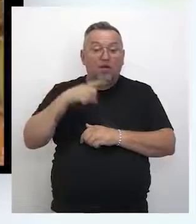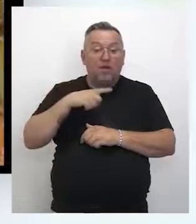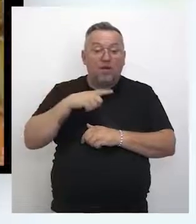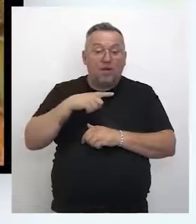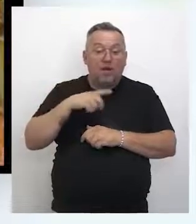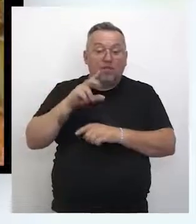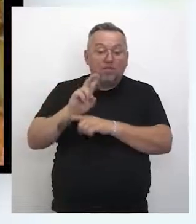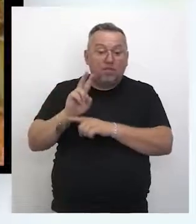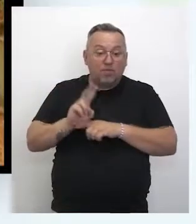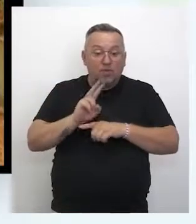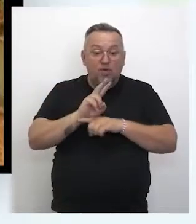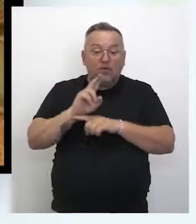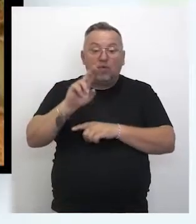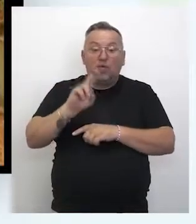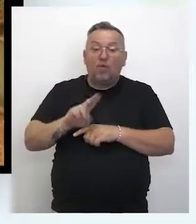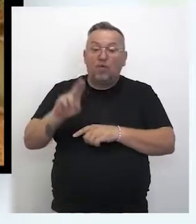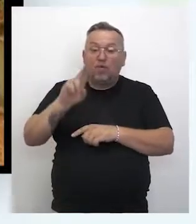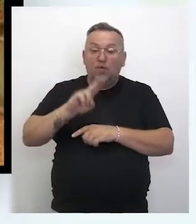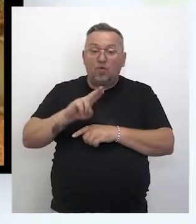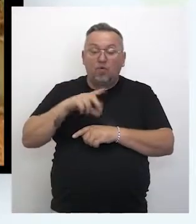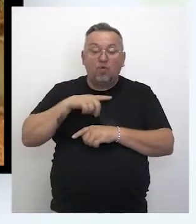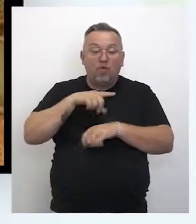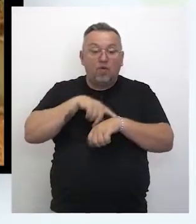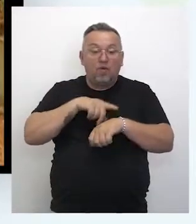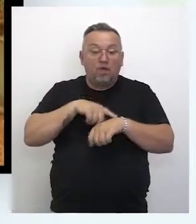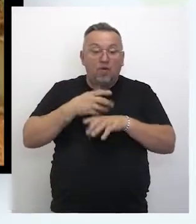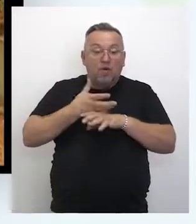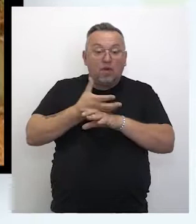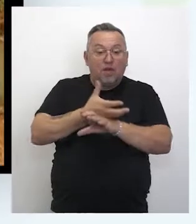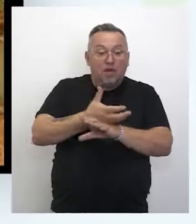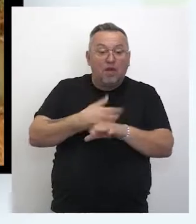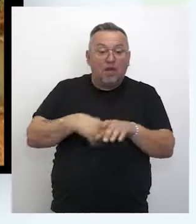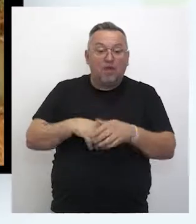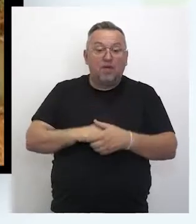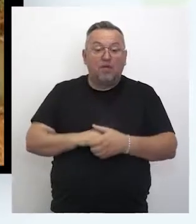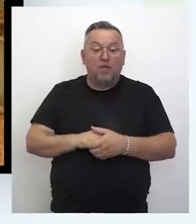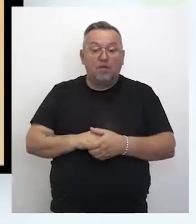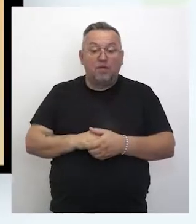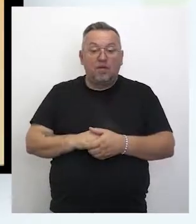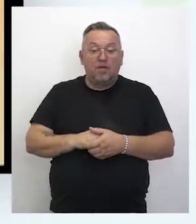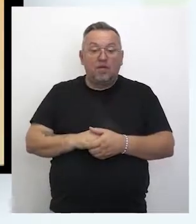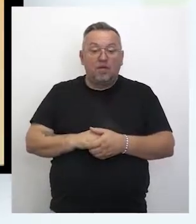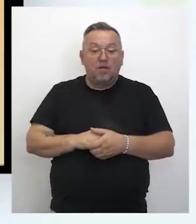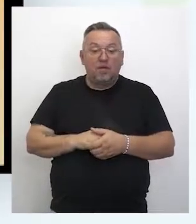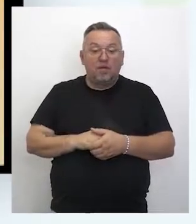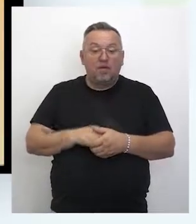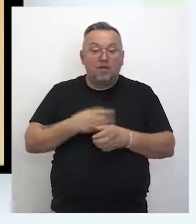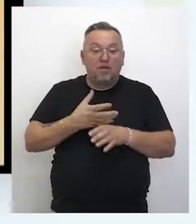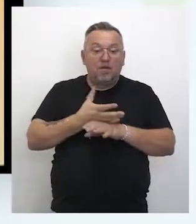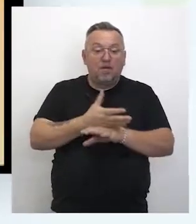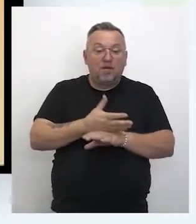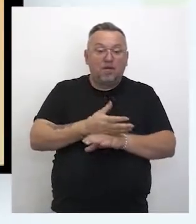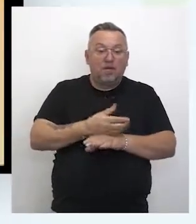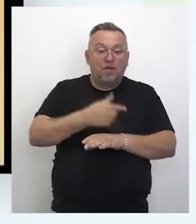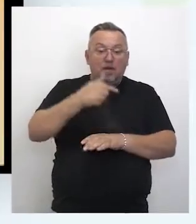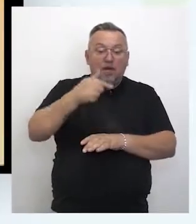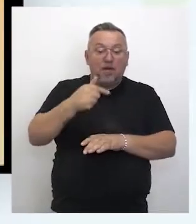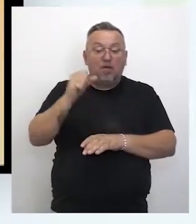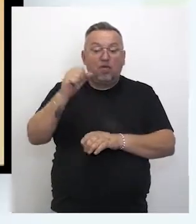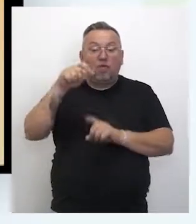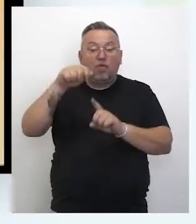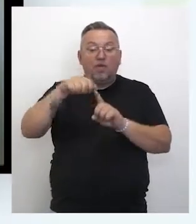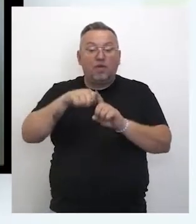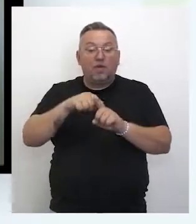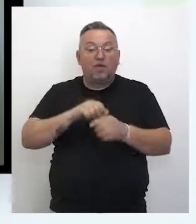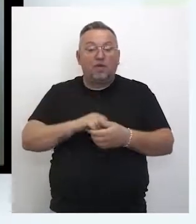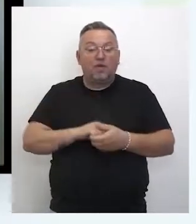estar manuseando para utilizar durante o período da seca. E qual que é o período da seca? Um período de 7, 8 meses, mais